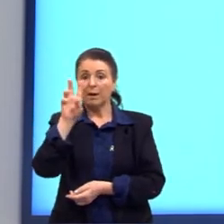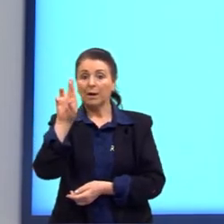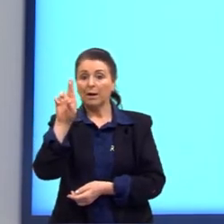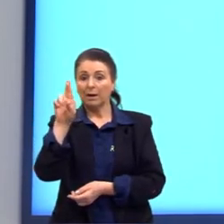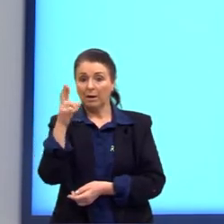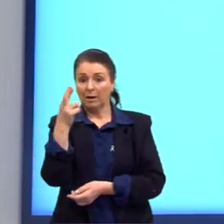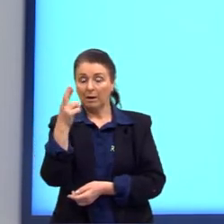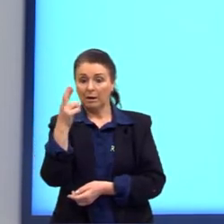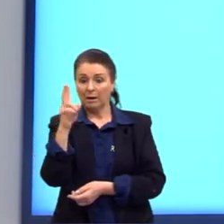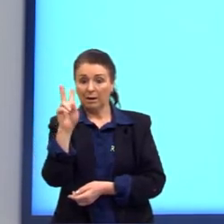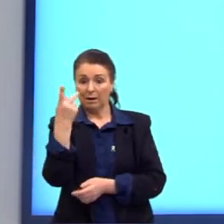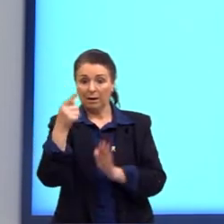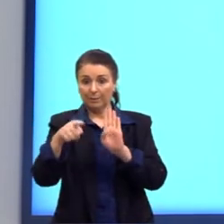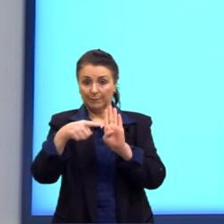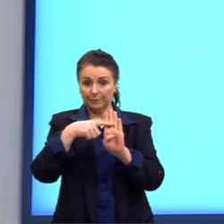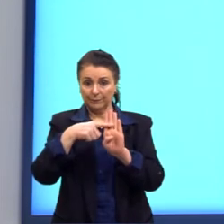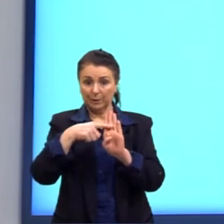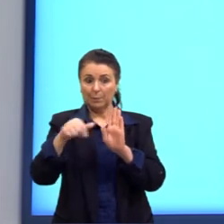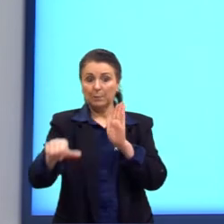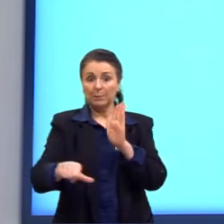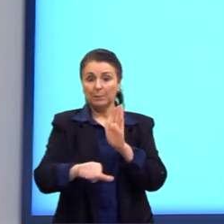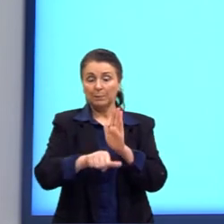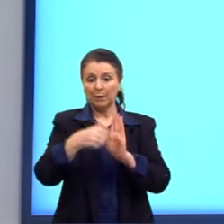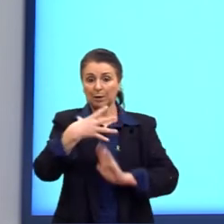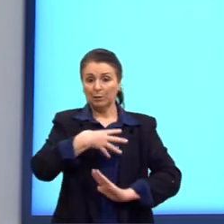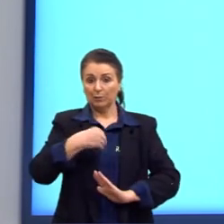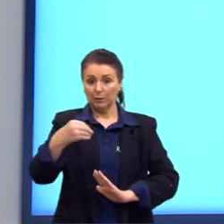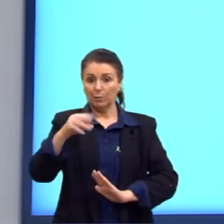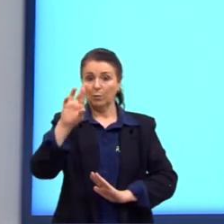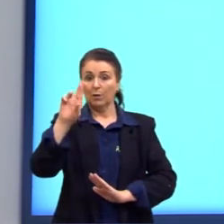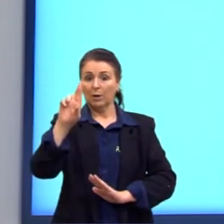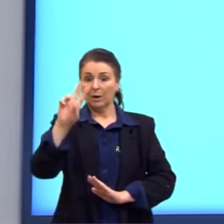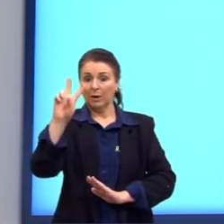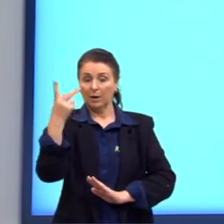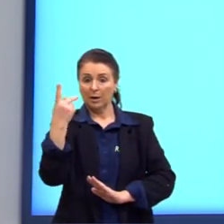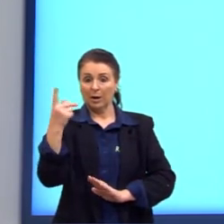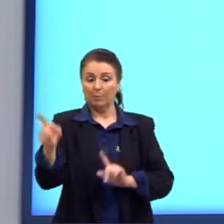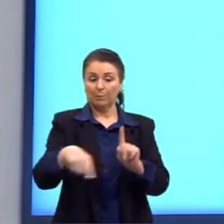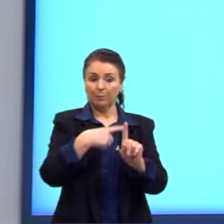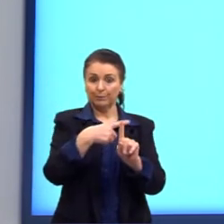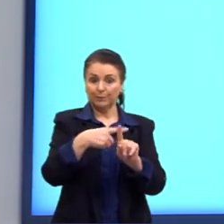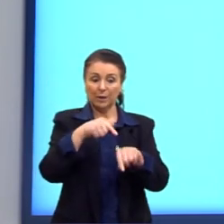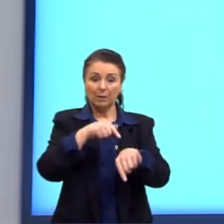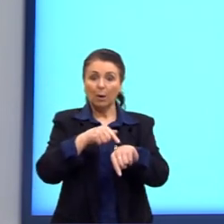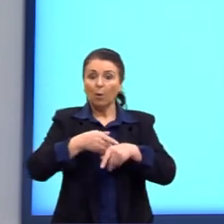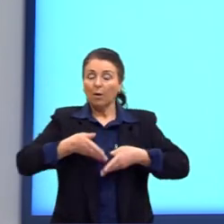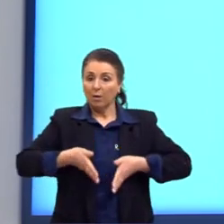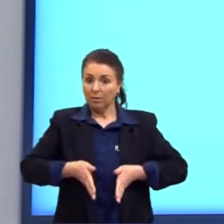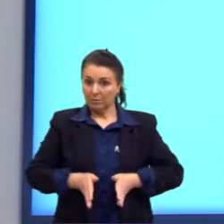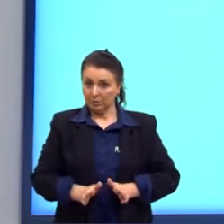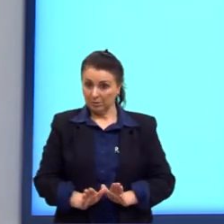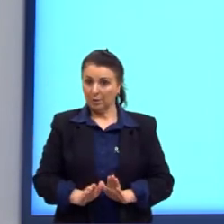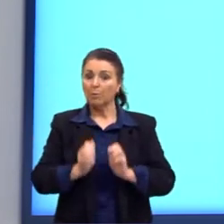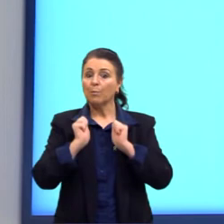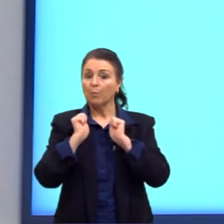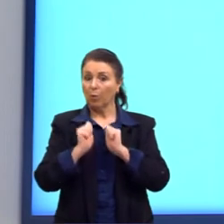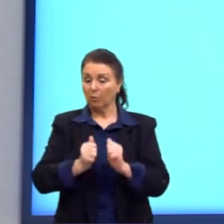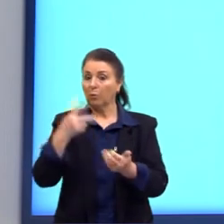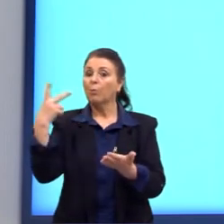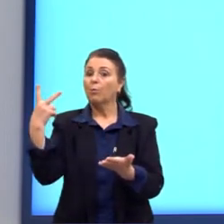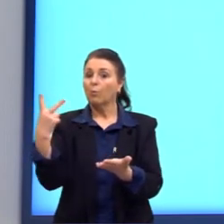tem seu primeiro filho RH positivo Então na hora do parto pode ocorrer então a sensibilização